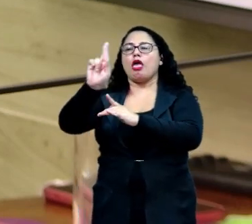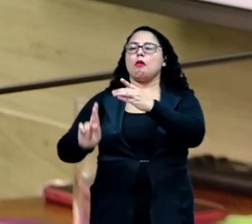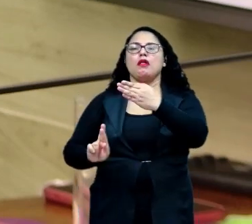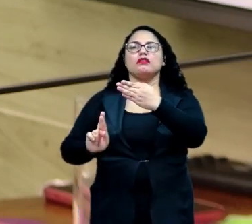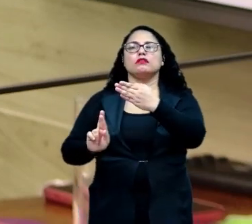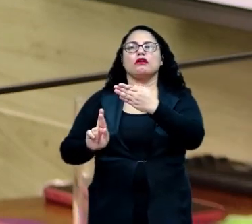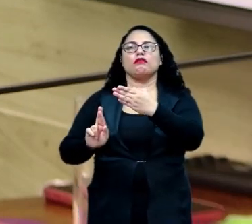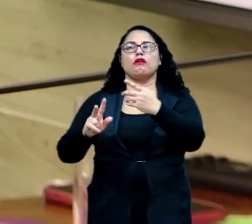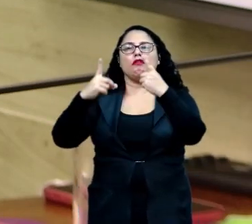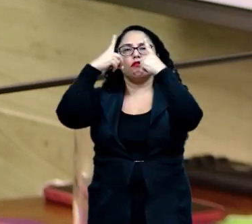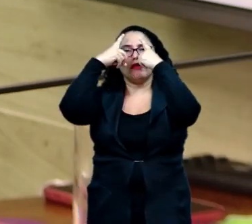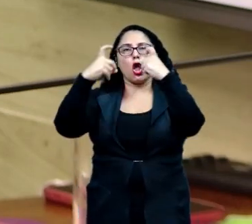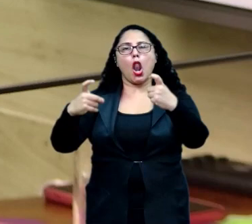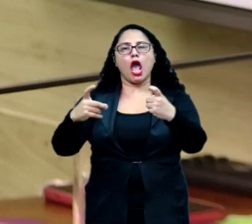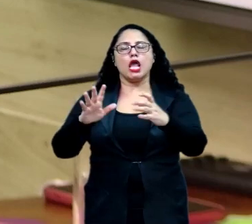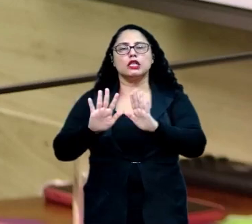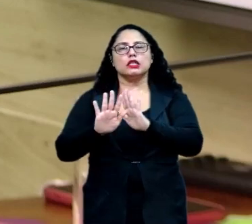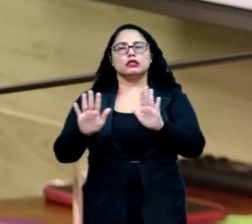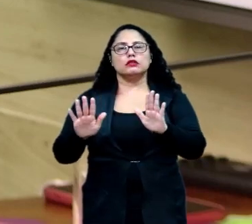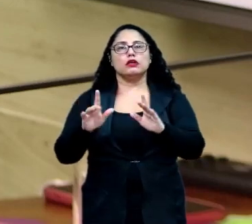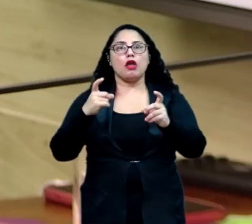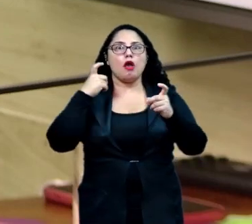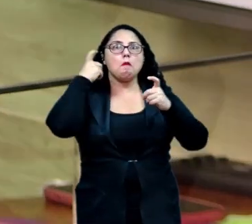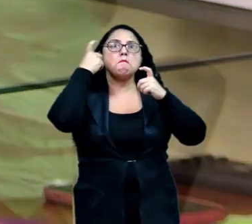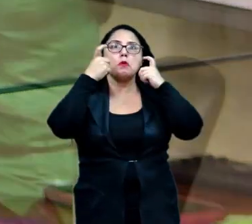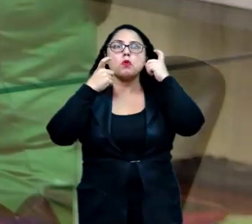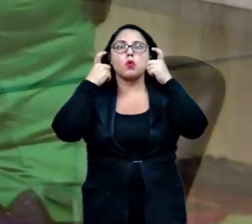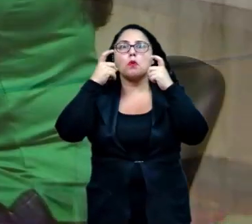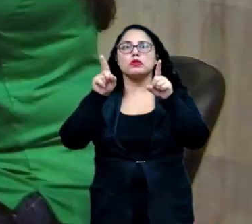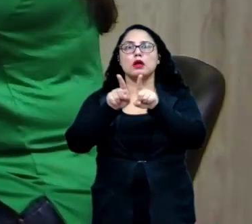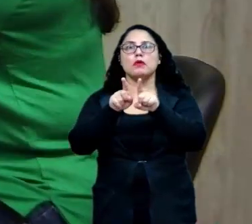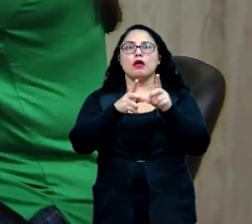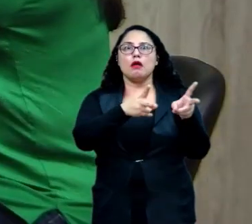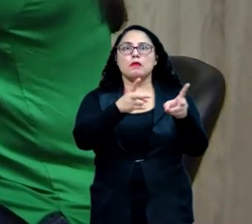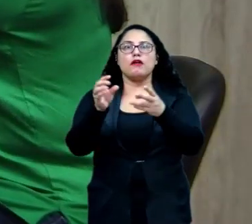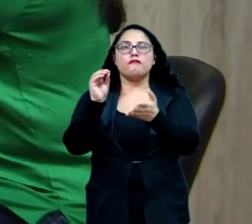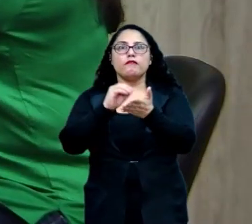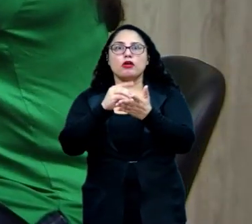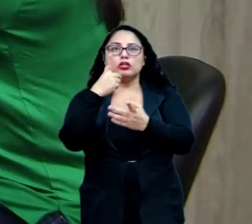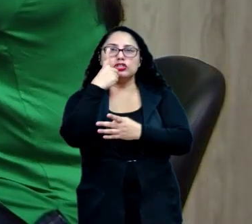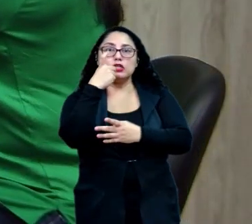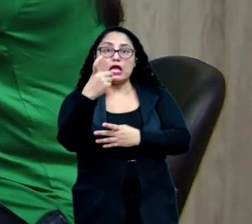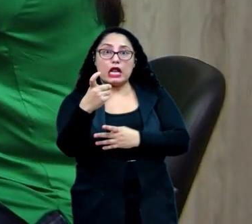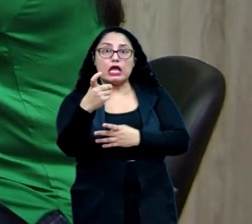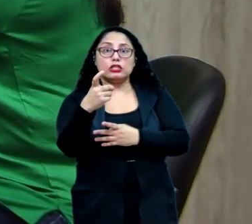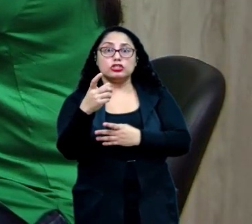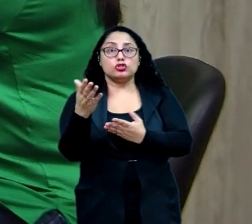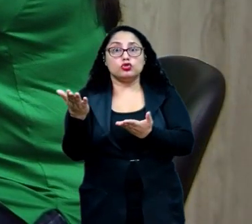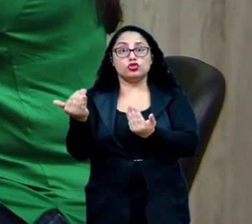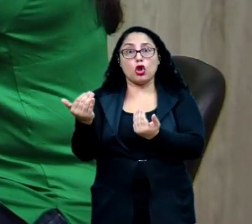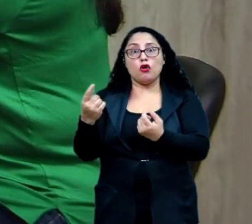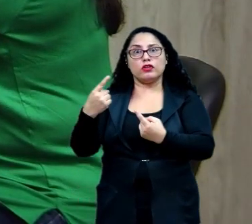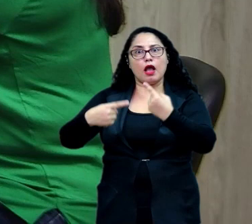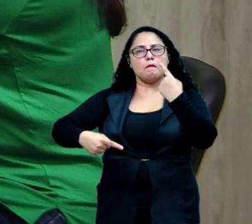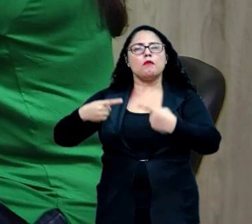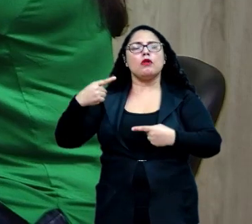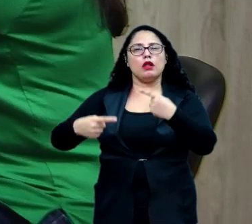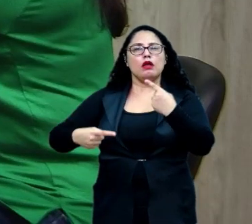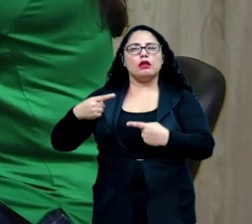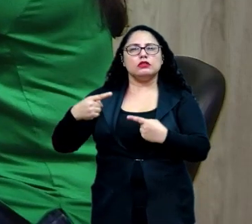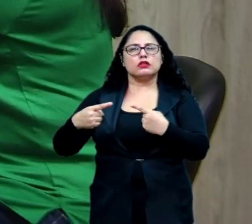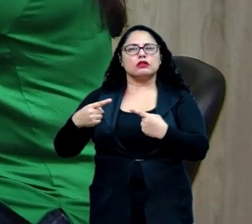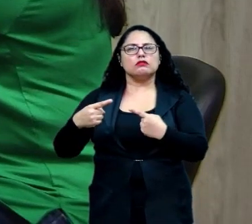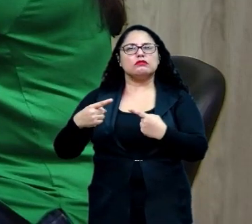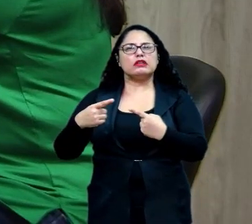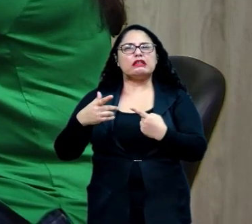Uhum. E eu me preocupo um pouco com isso, porque eu vejo uma falta de interesse muito grande dos jovens com a política, né? Acho